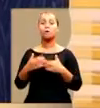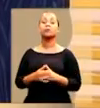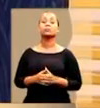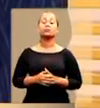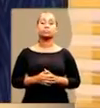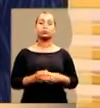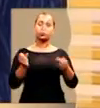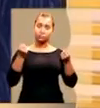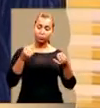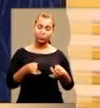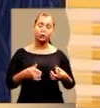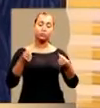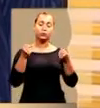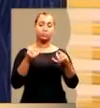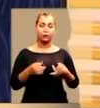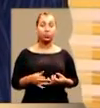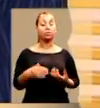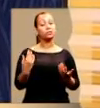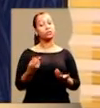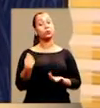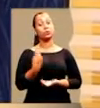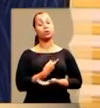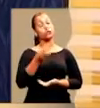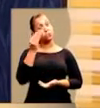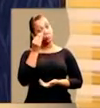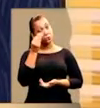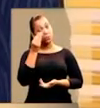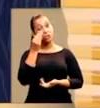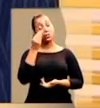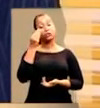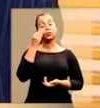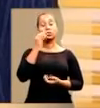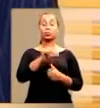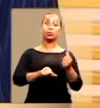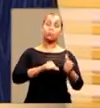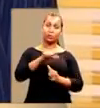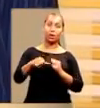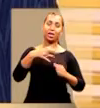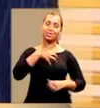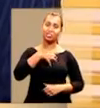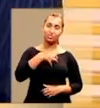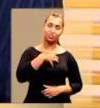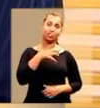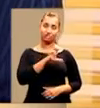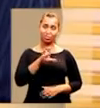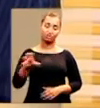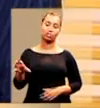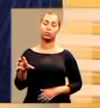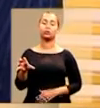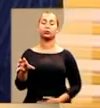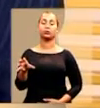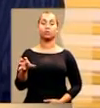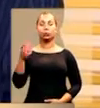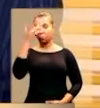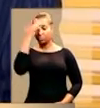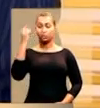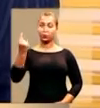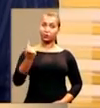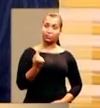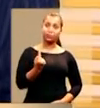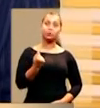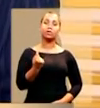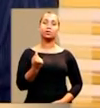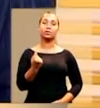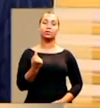no balcão, Sim. falando disso aí, nós estamos tentando, então mexendo para mudar esse comportamento, essa atitude de vir